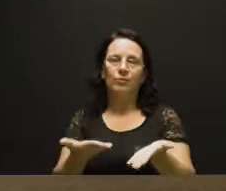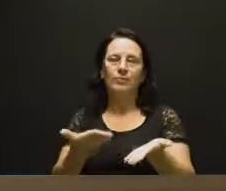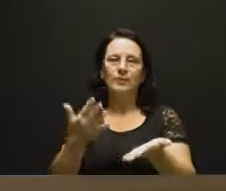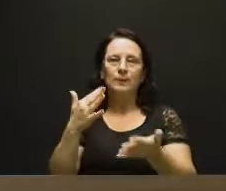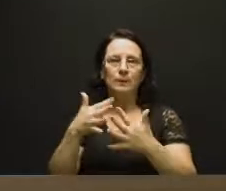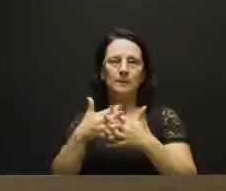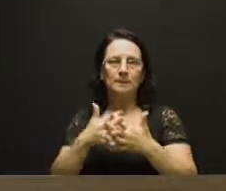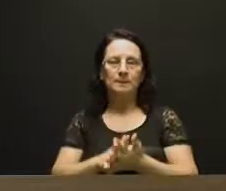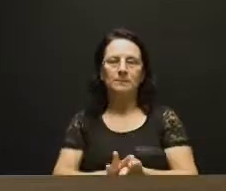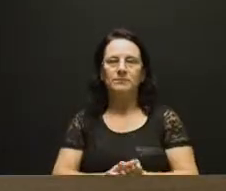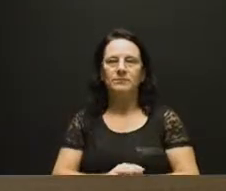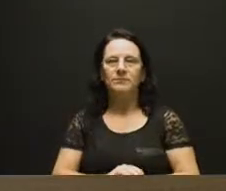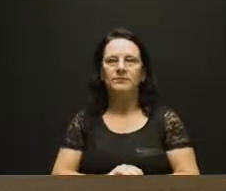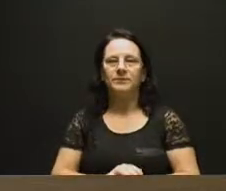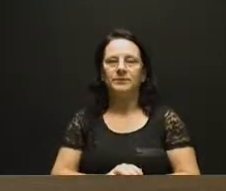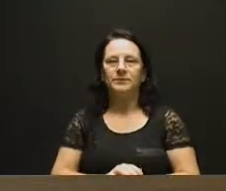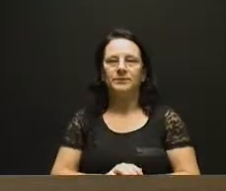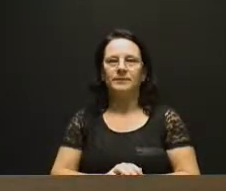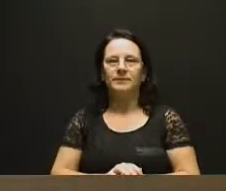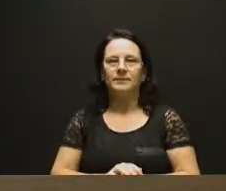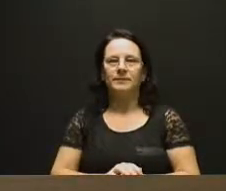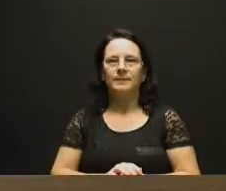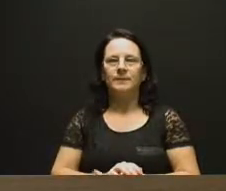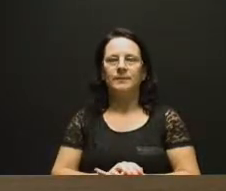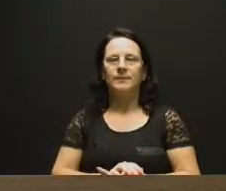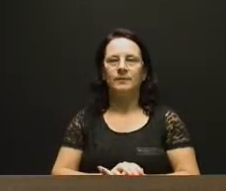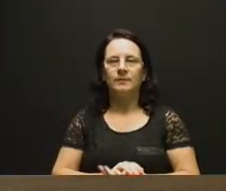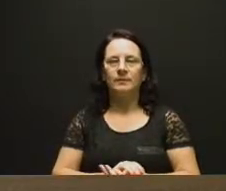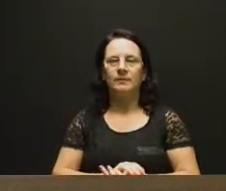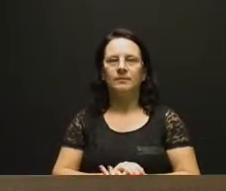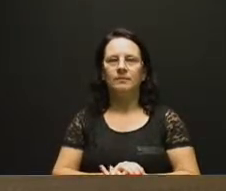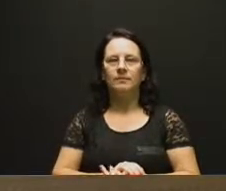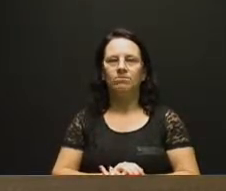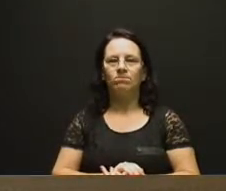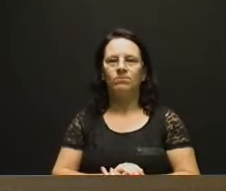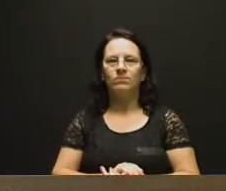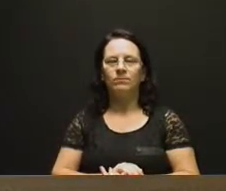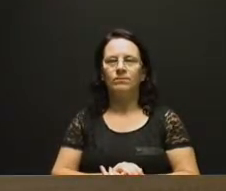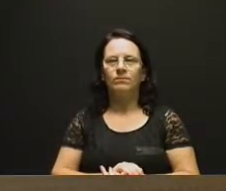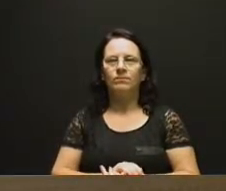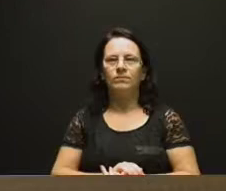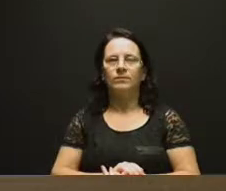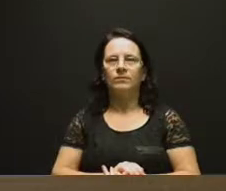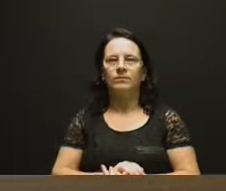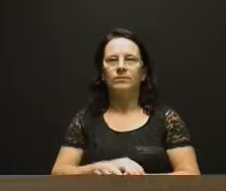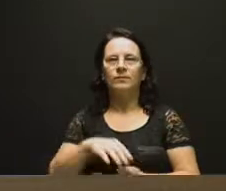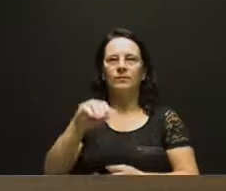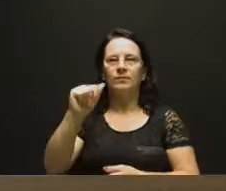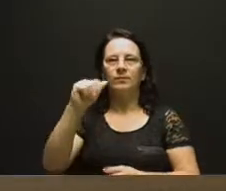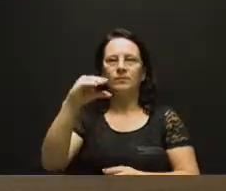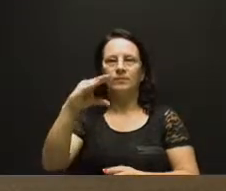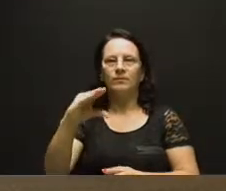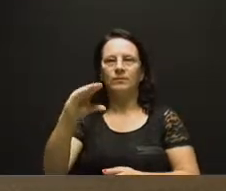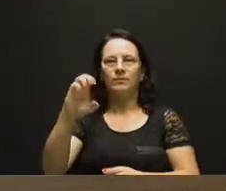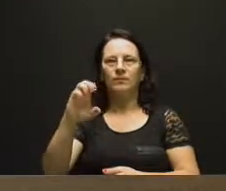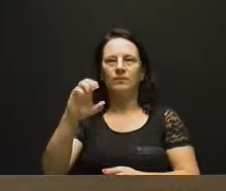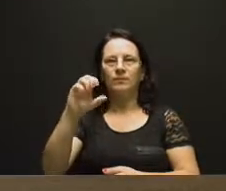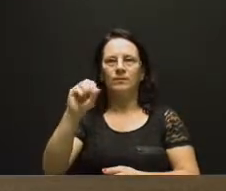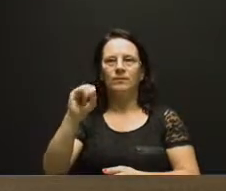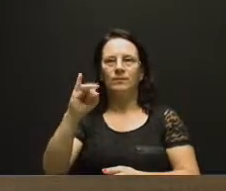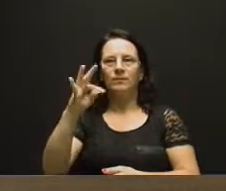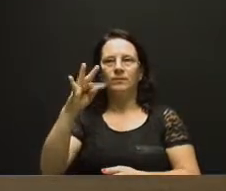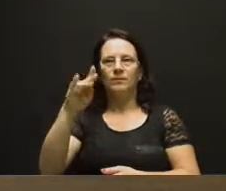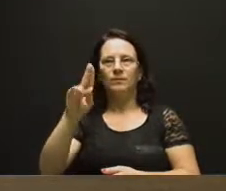passar bom é isso aí é um ás e cito disse uma palavra do nosso presidente com 10 luciano